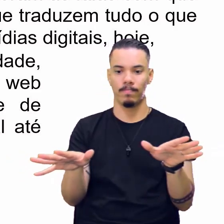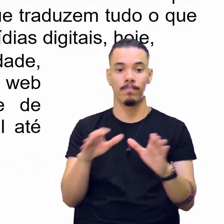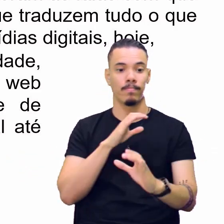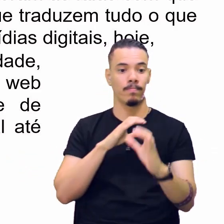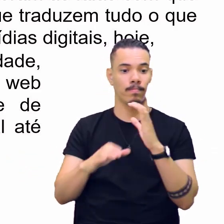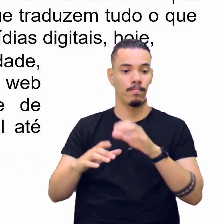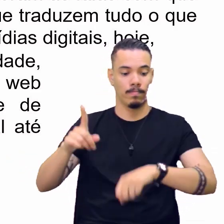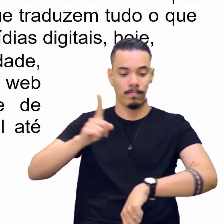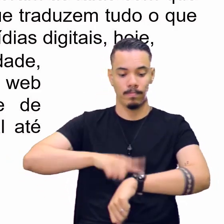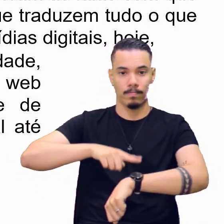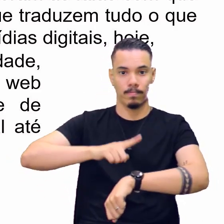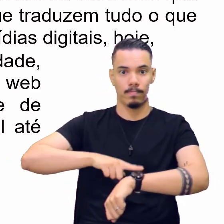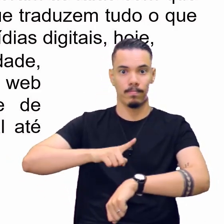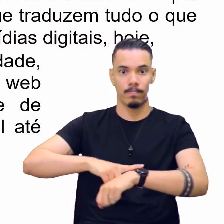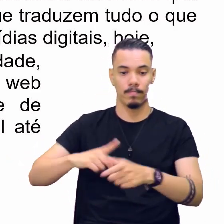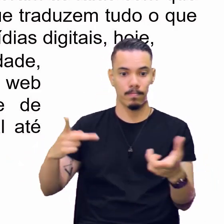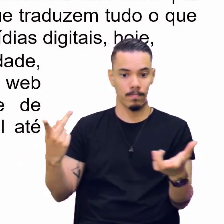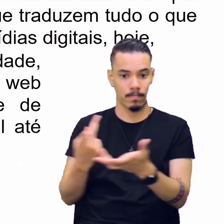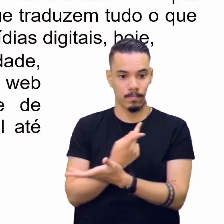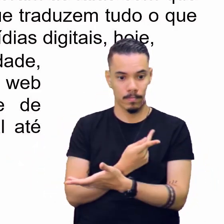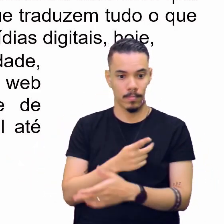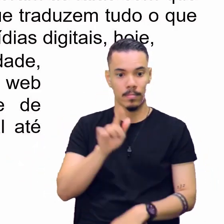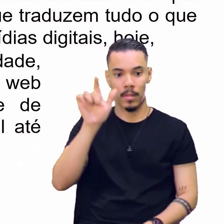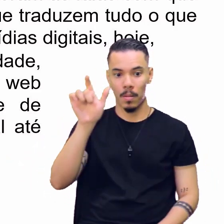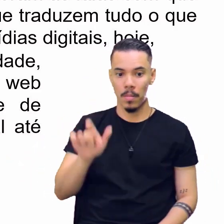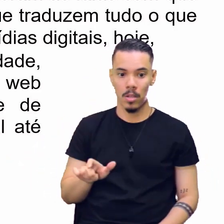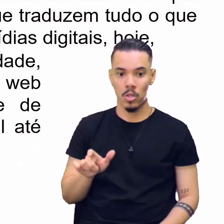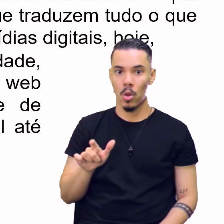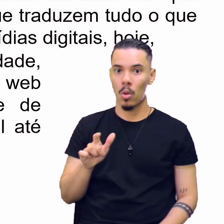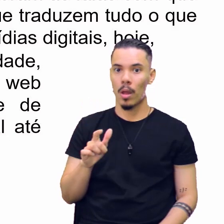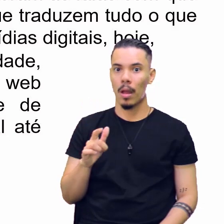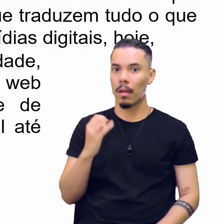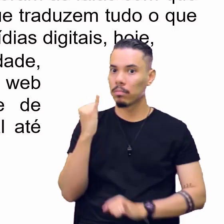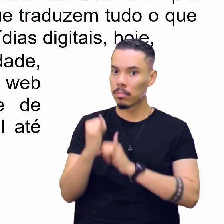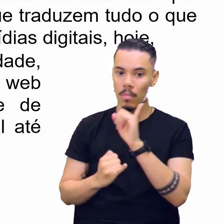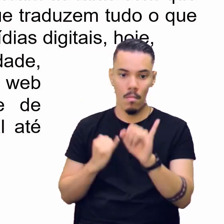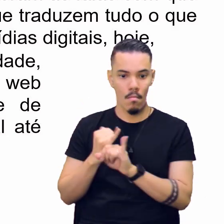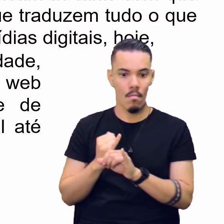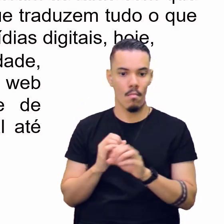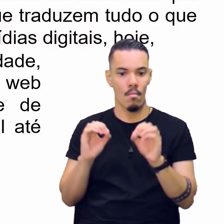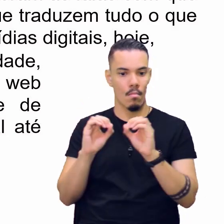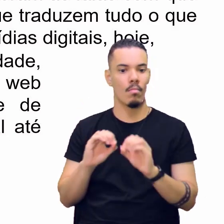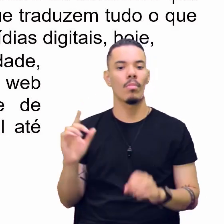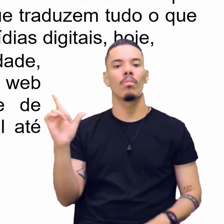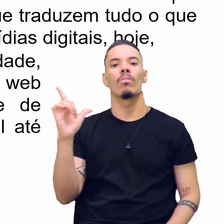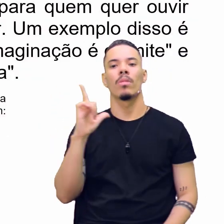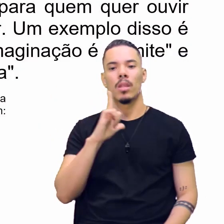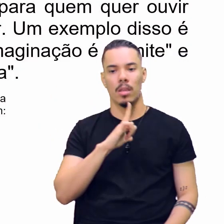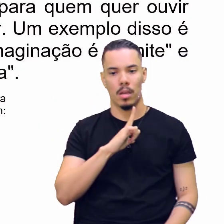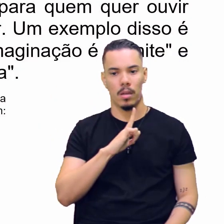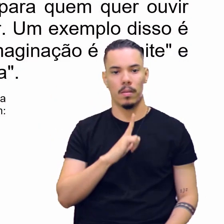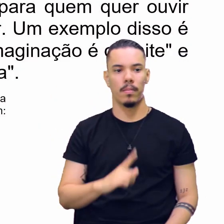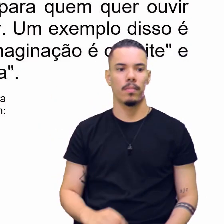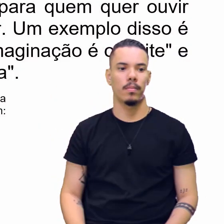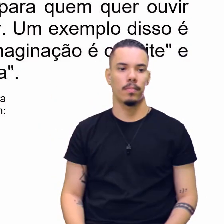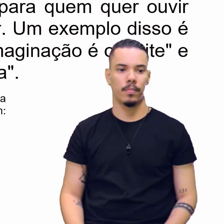tempo real, até para quem não tem acesso à web, diz Taz.